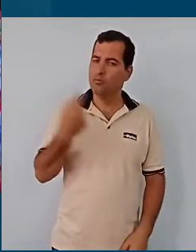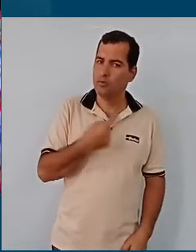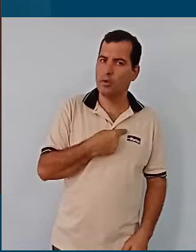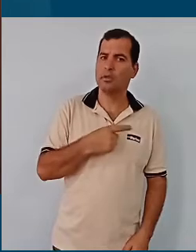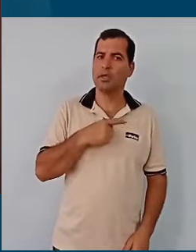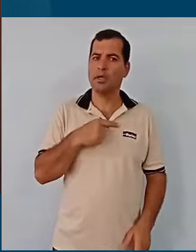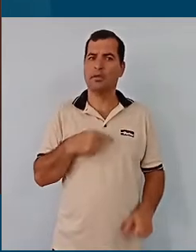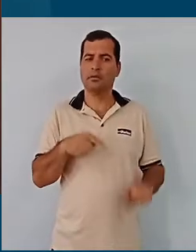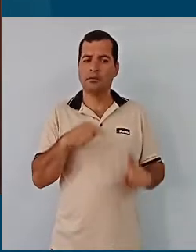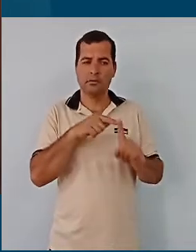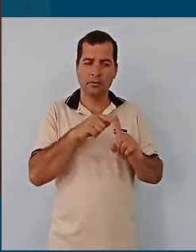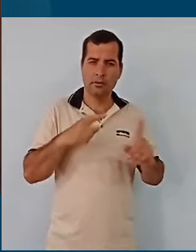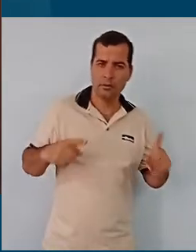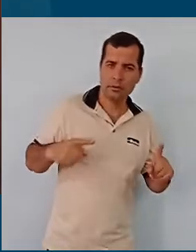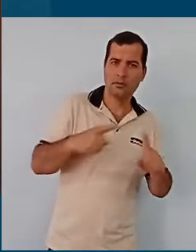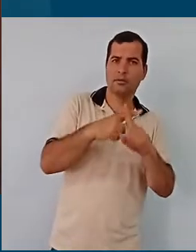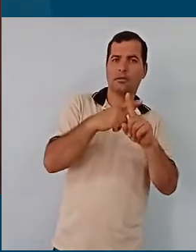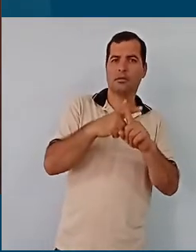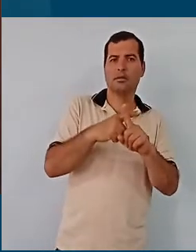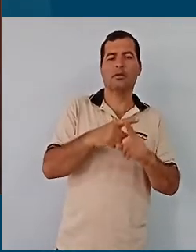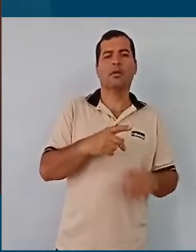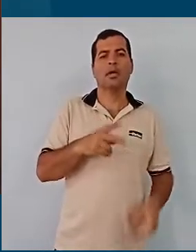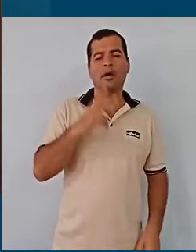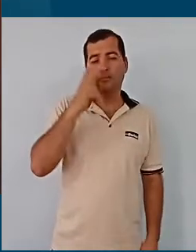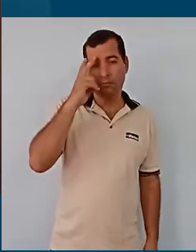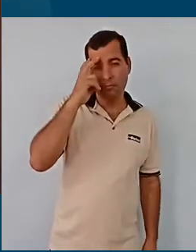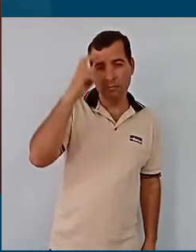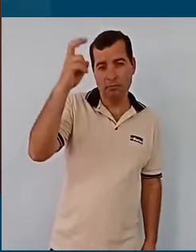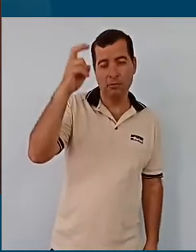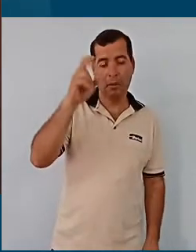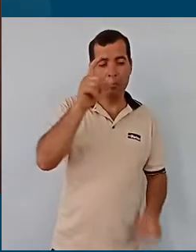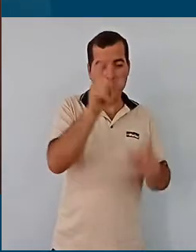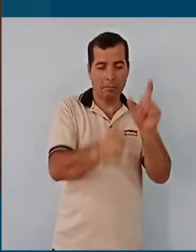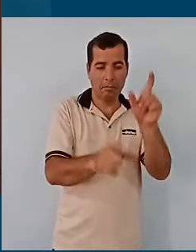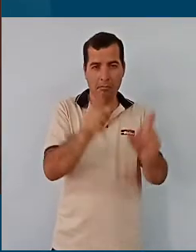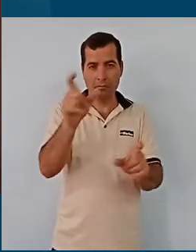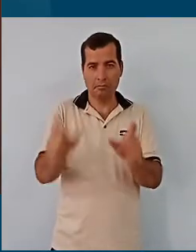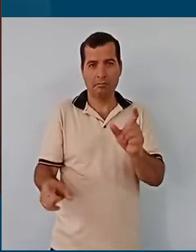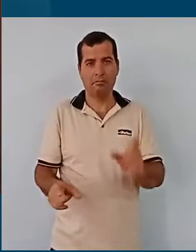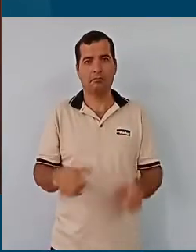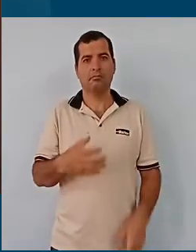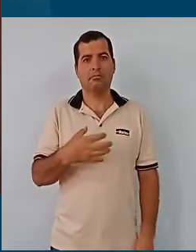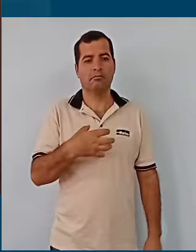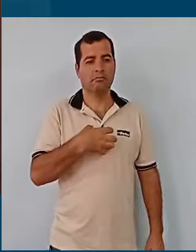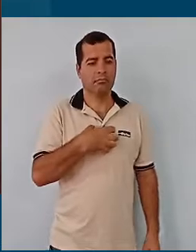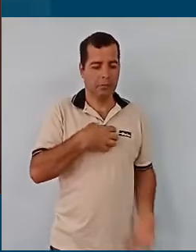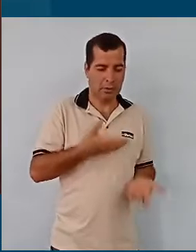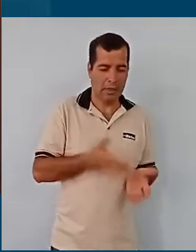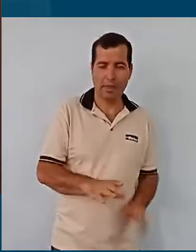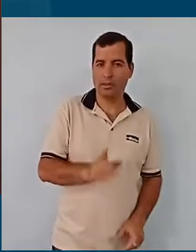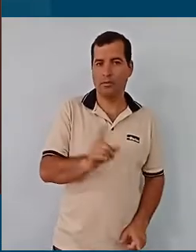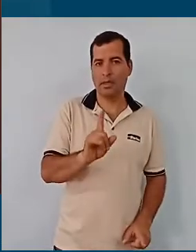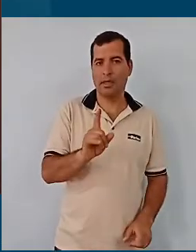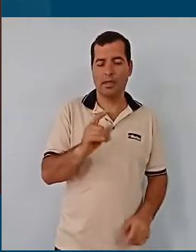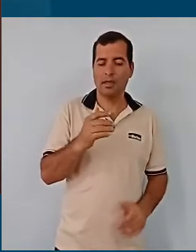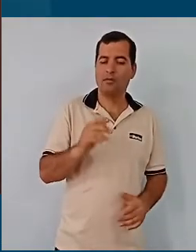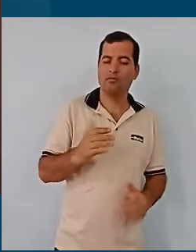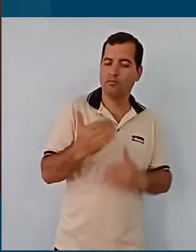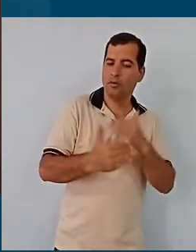escola é formar a inteligência e a personalidade, que não nasce com a pessoa. Então, assim, a formação da